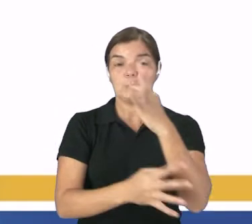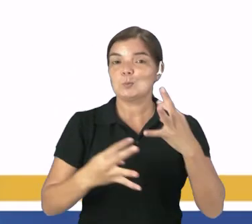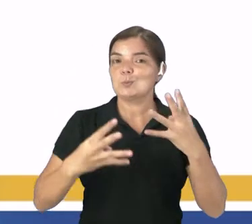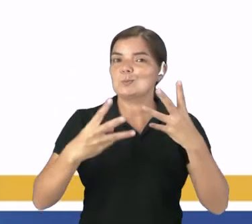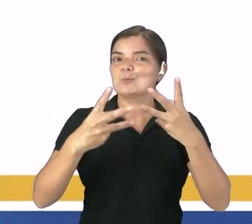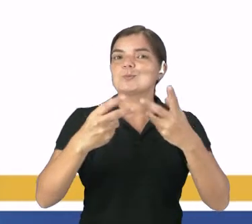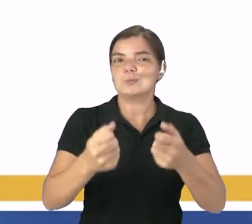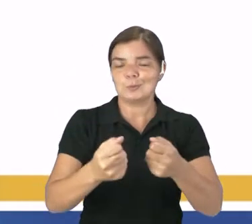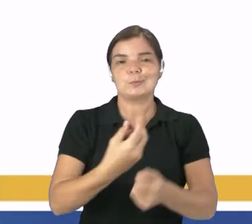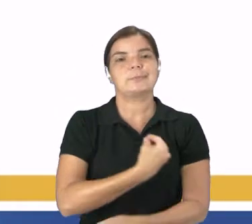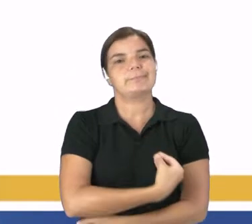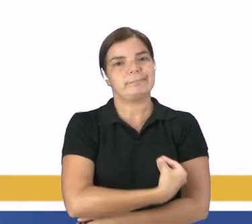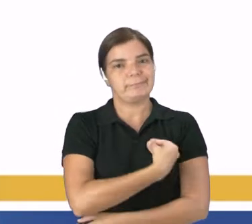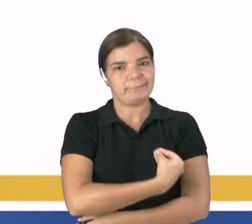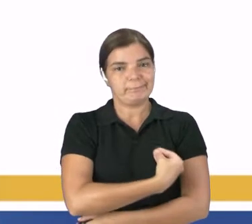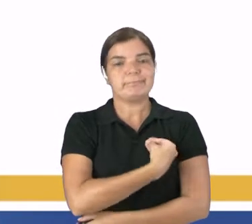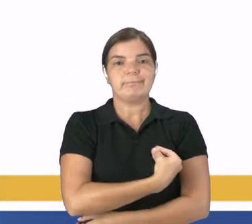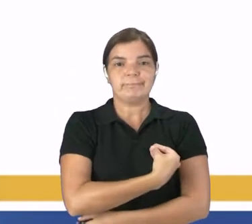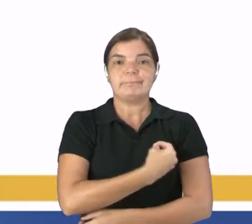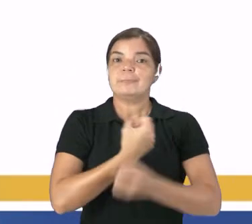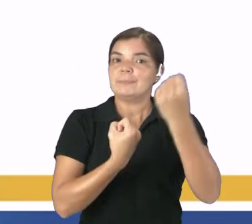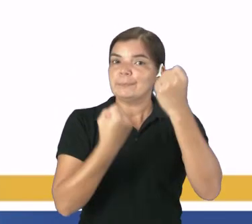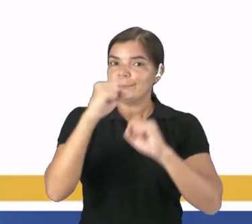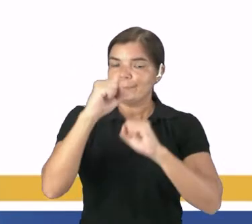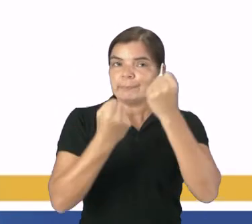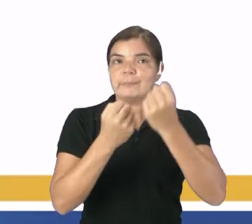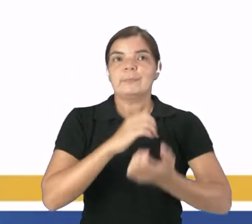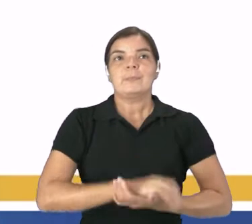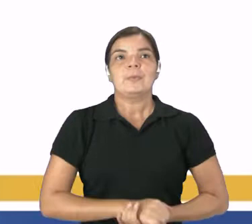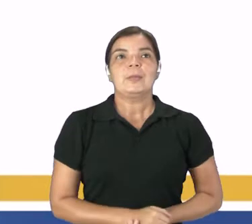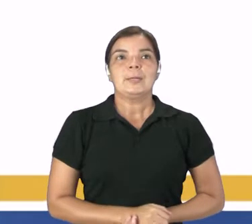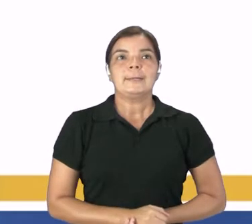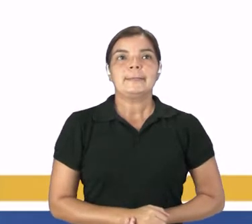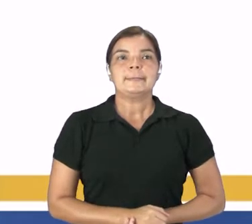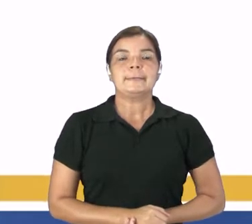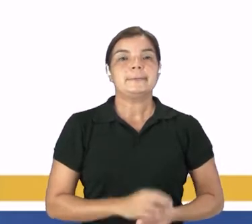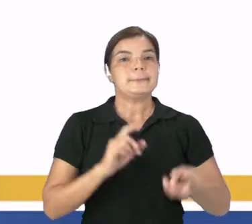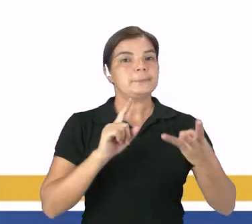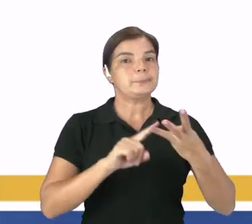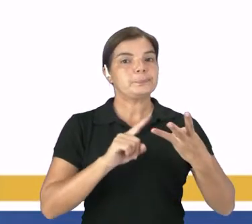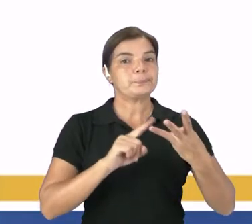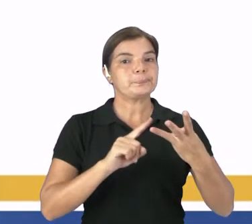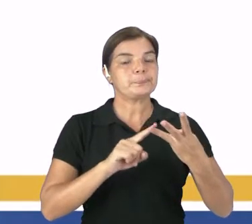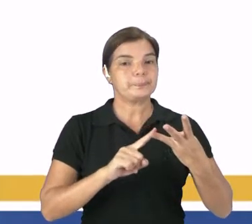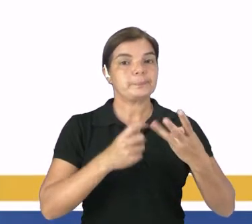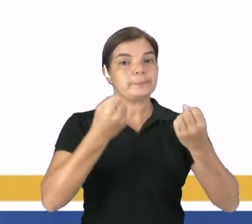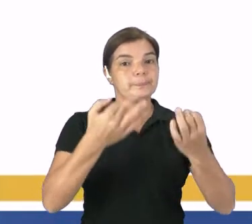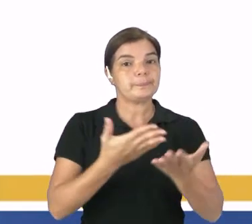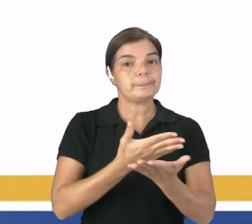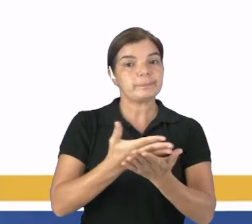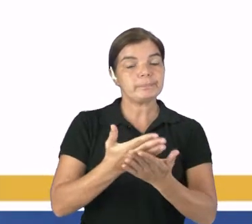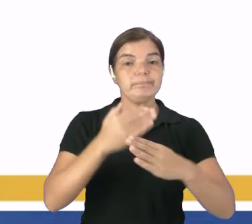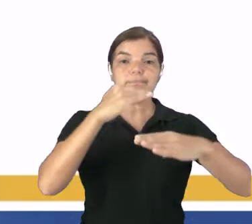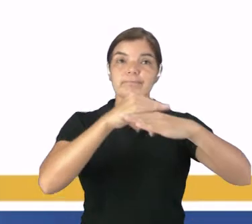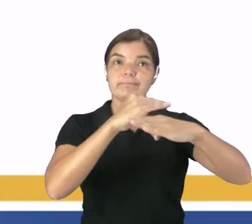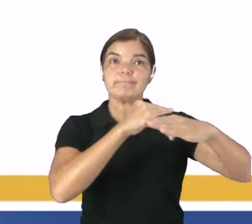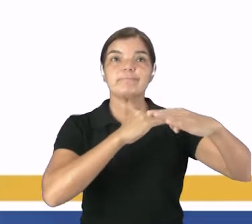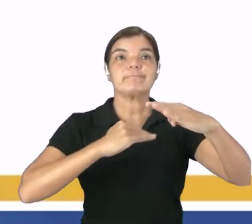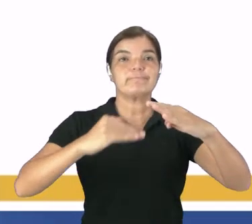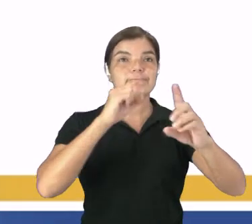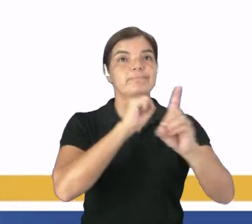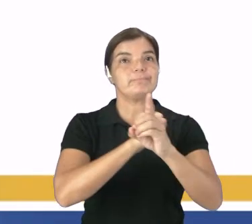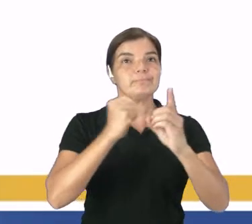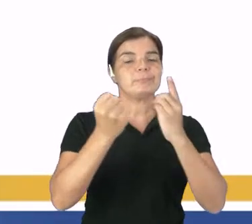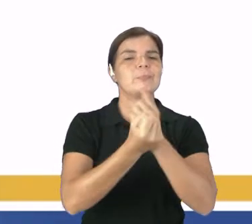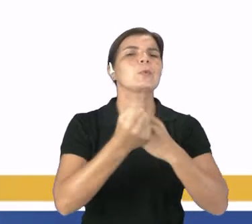meio ambiente, tudo que está inserido em volta dessas indústrias, né? E aí, o terceiro ponto que a gente falou lá no início vão ser as